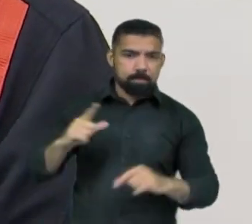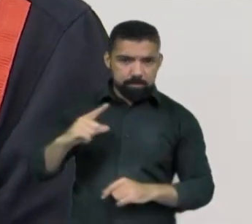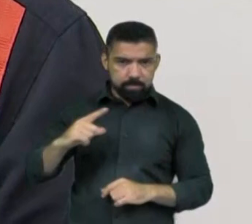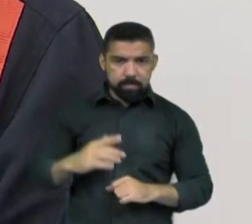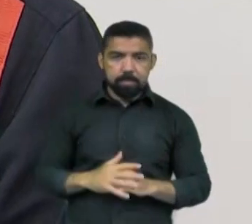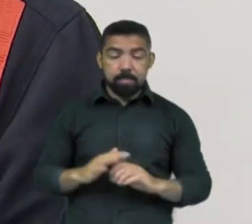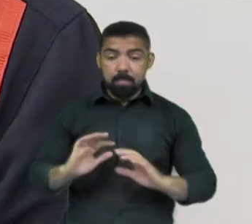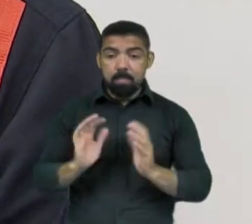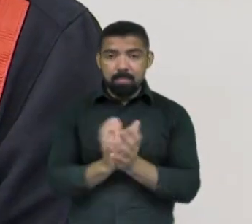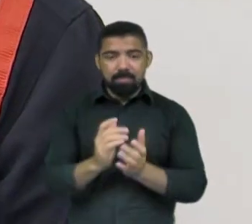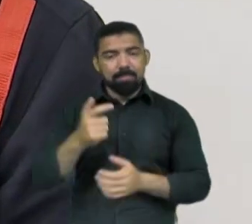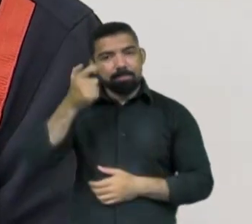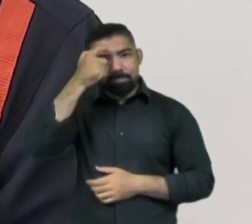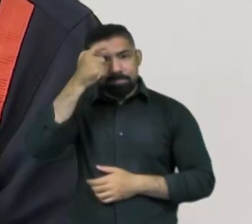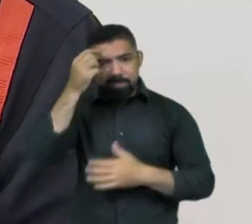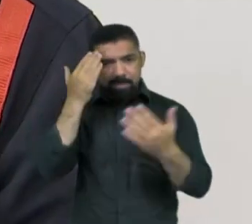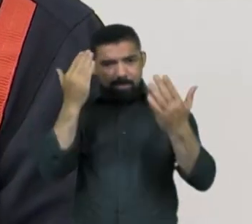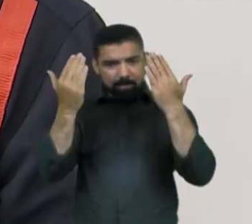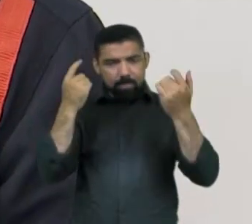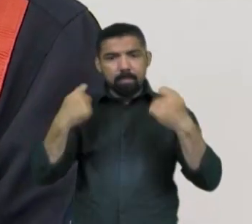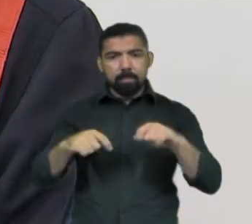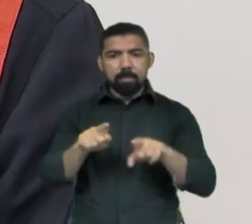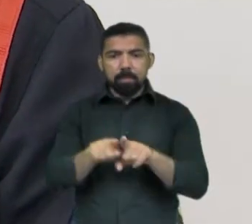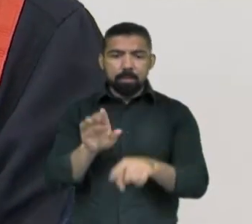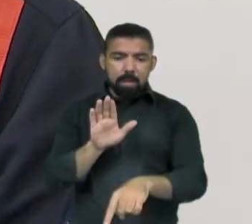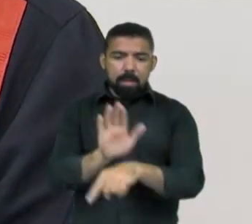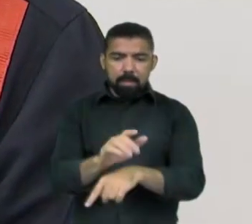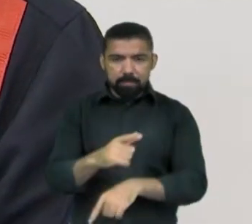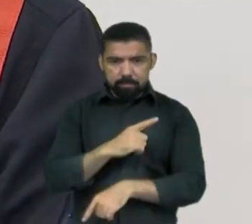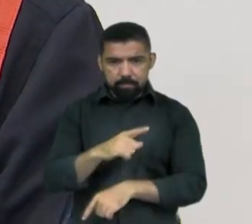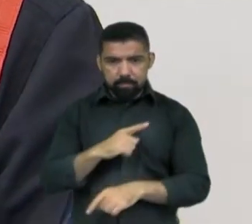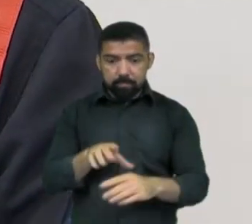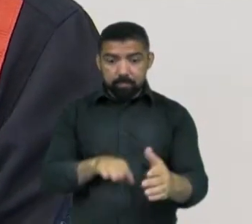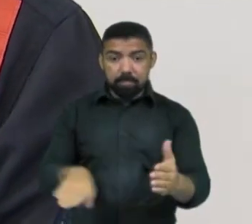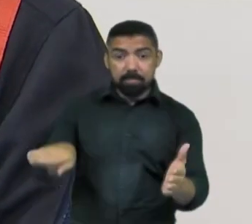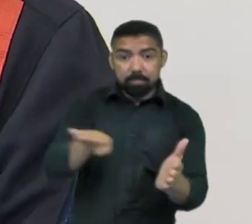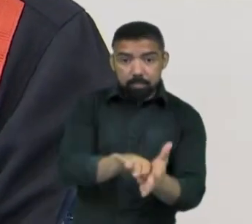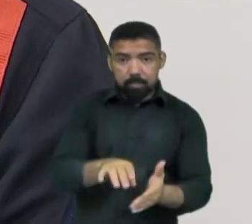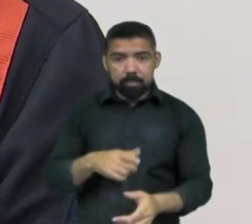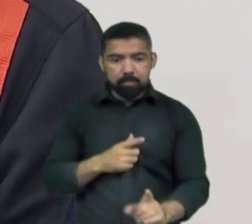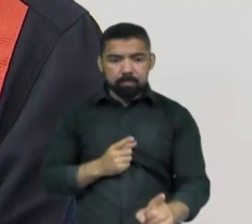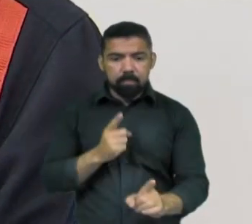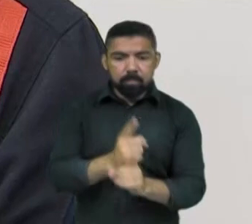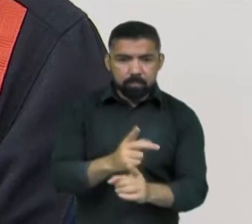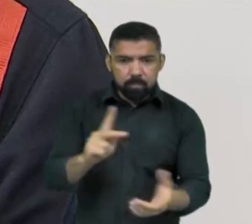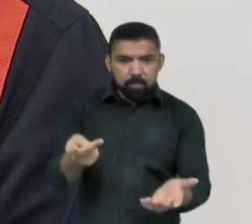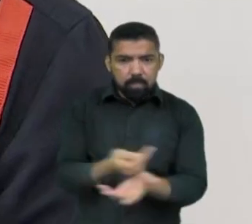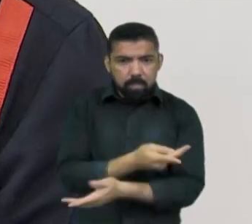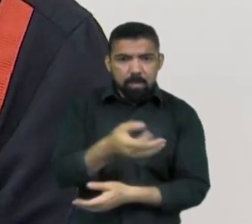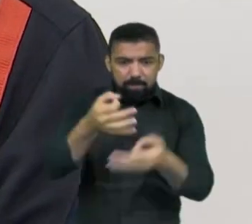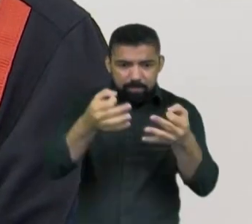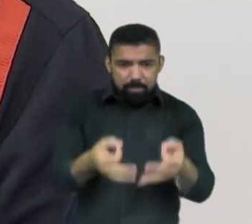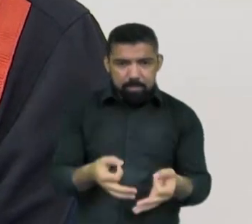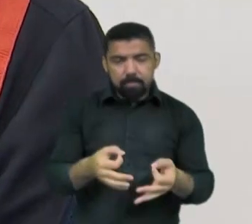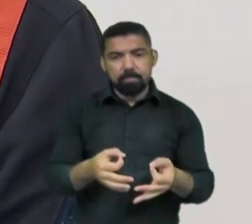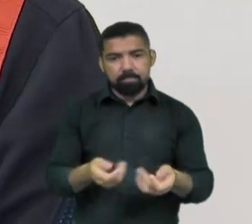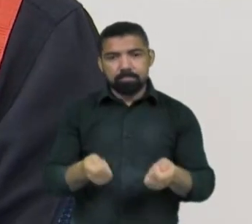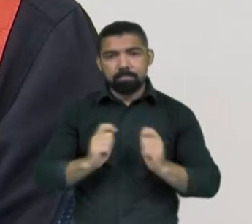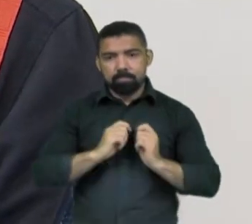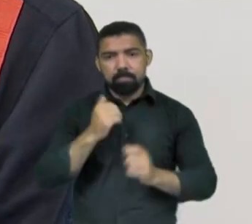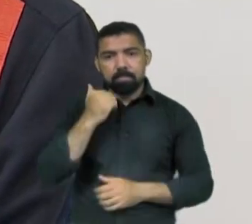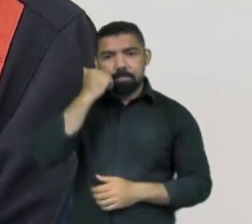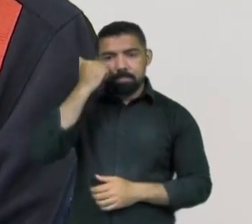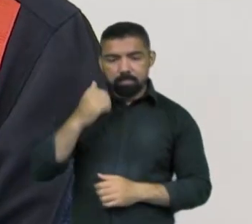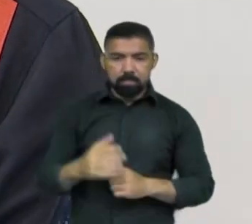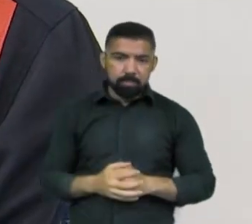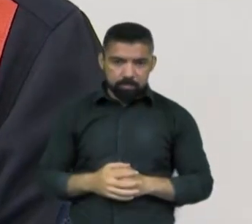preparar psicologicamente para o atendimento. E quando ela chega lá e não encontra o que realmente foi passado, é frustrante. Além de